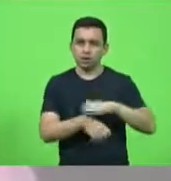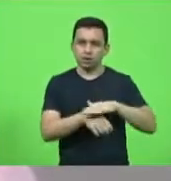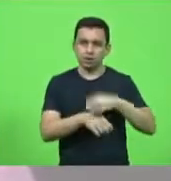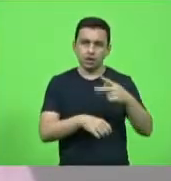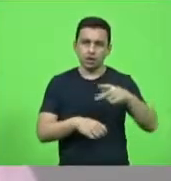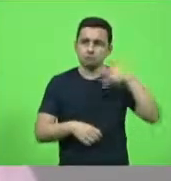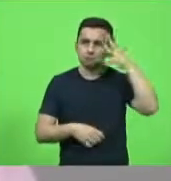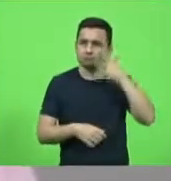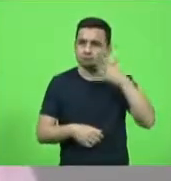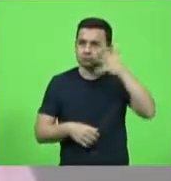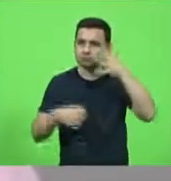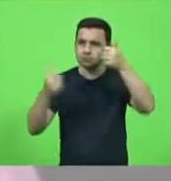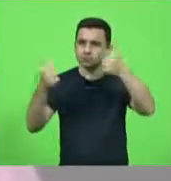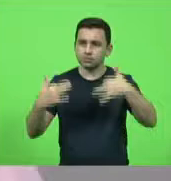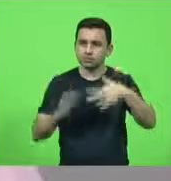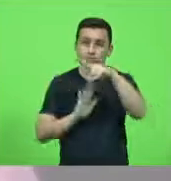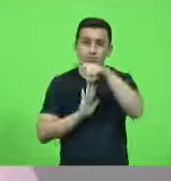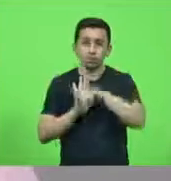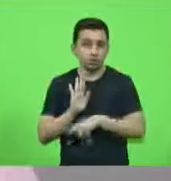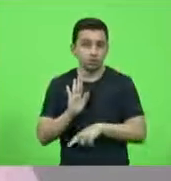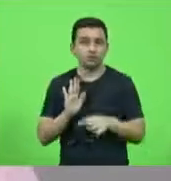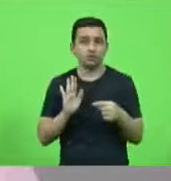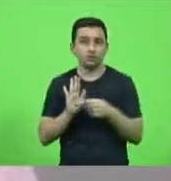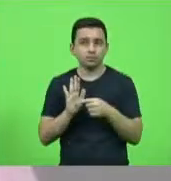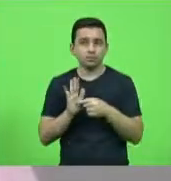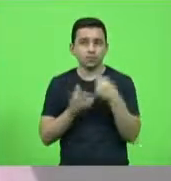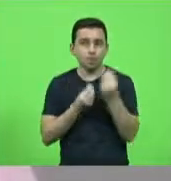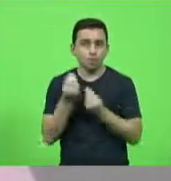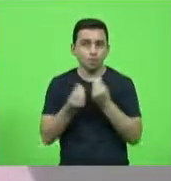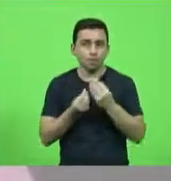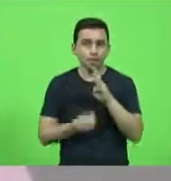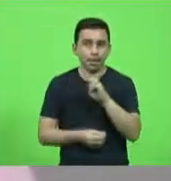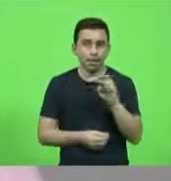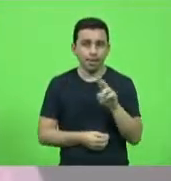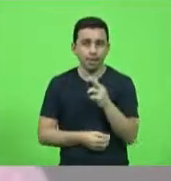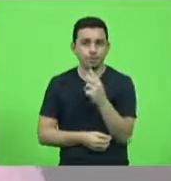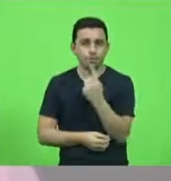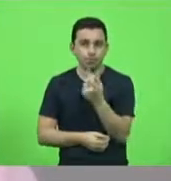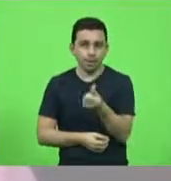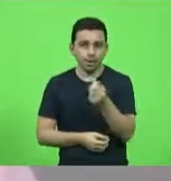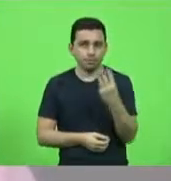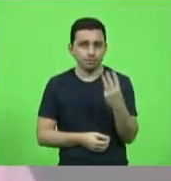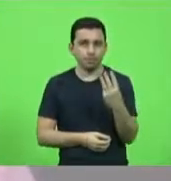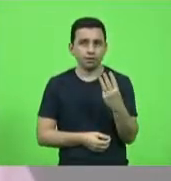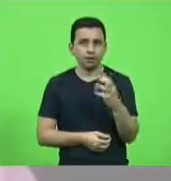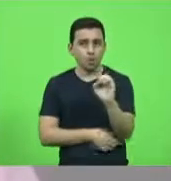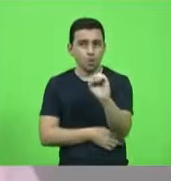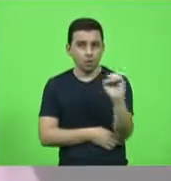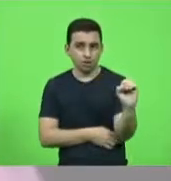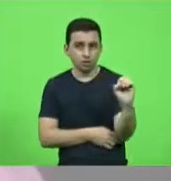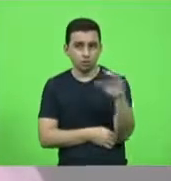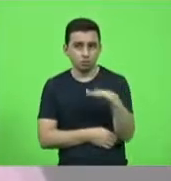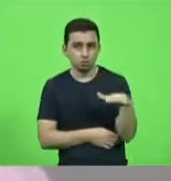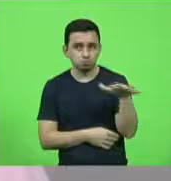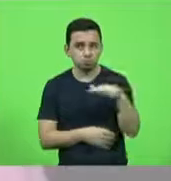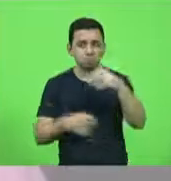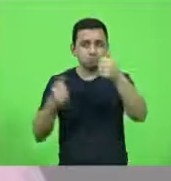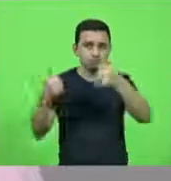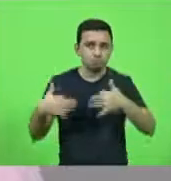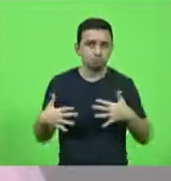foi mostrado o projeto e a situação da BR-163 no oeste catarinense